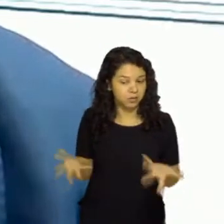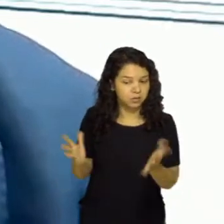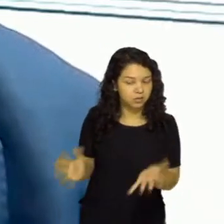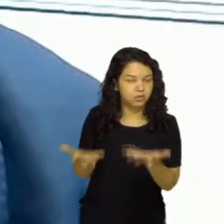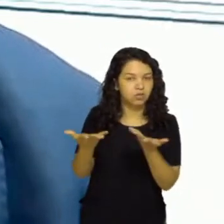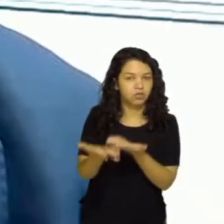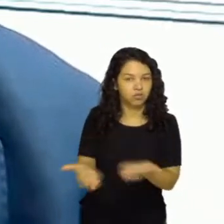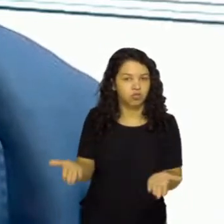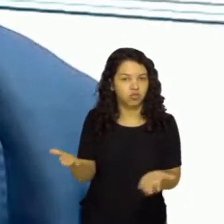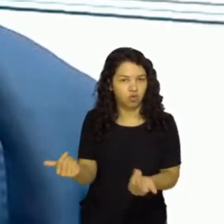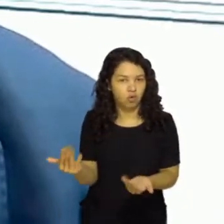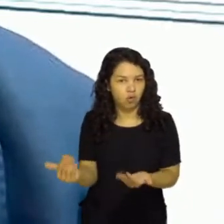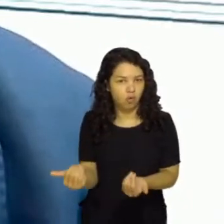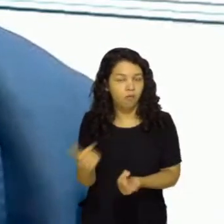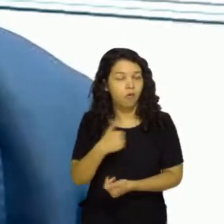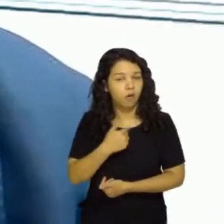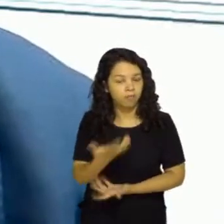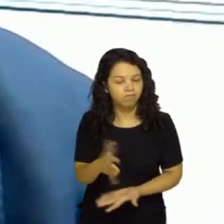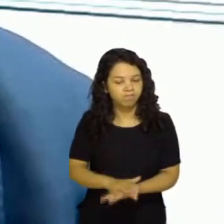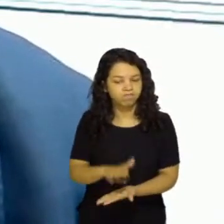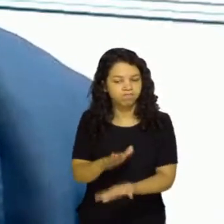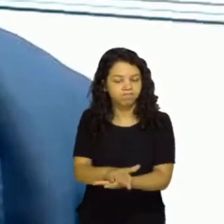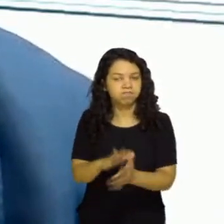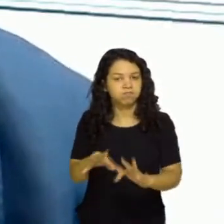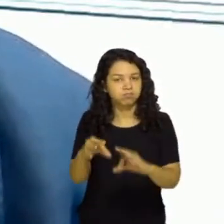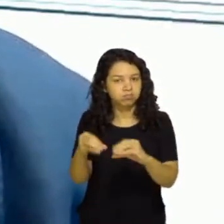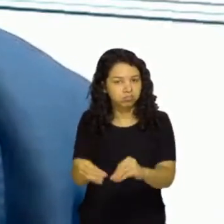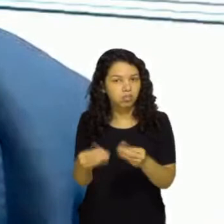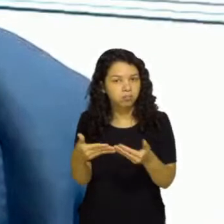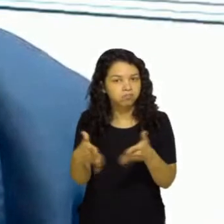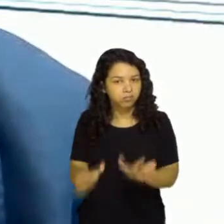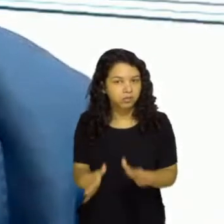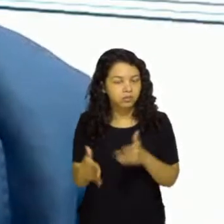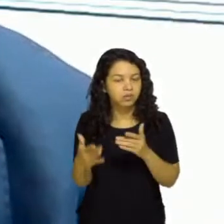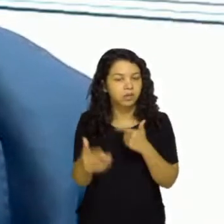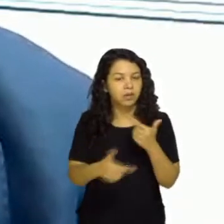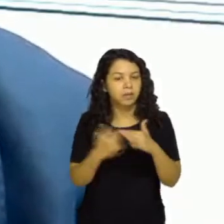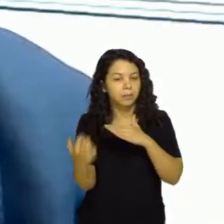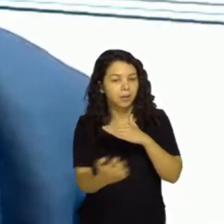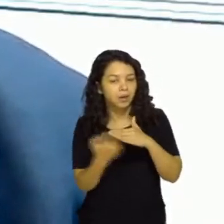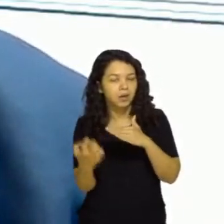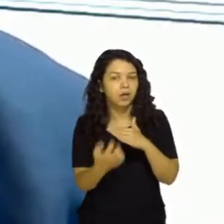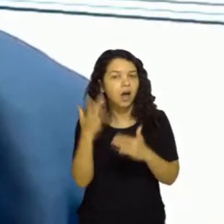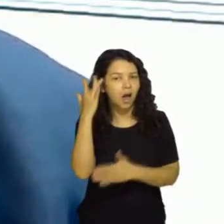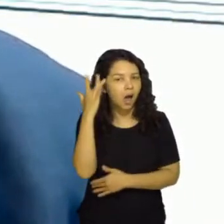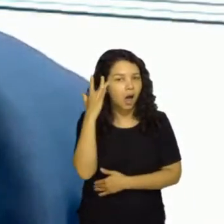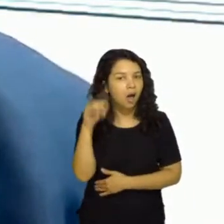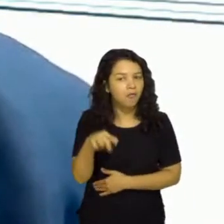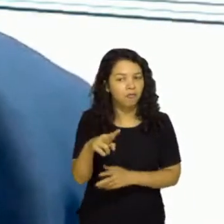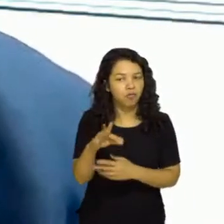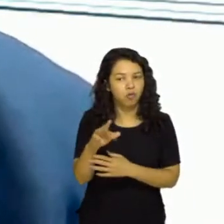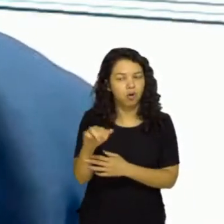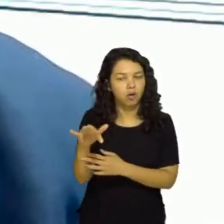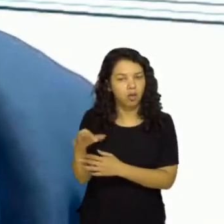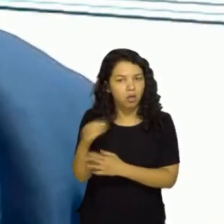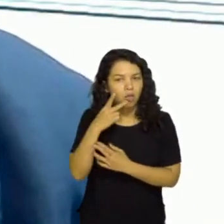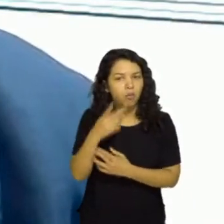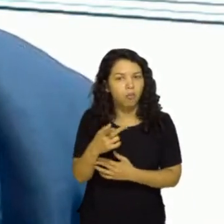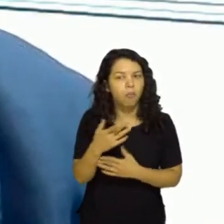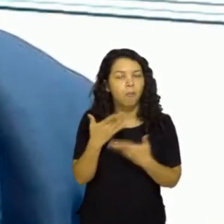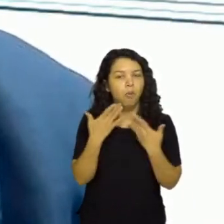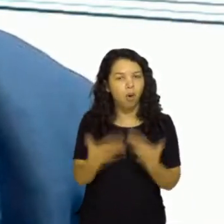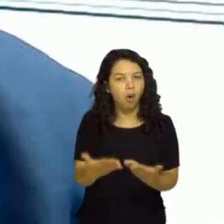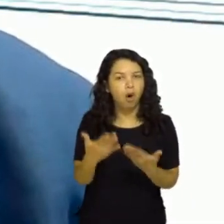jovens. E queremos parabenizar todos que abrem a porta das suas empresas. E eu acho que o senhor Floriano hoje nos deu um exemplo